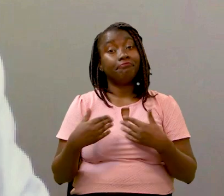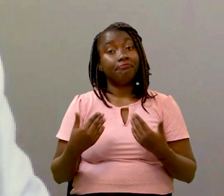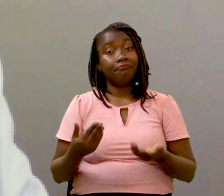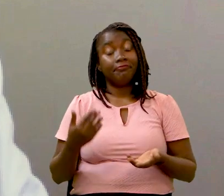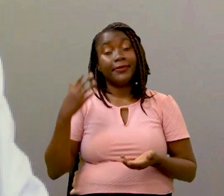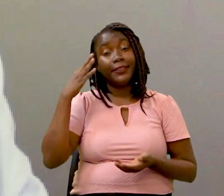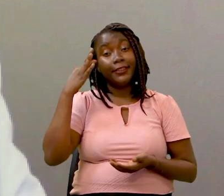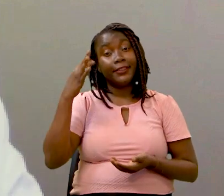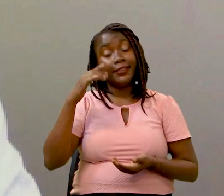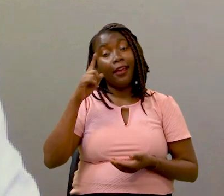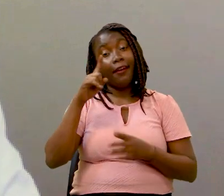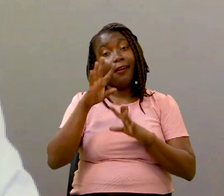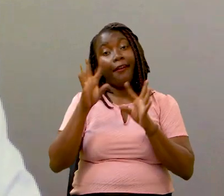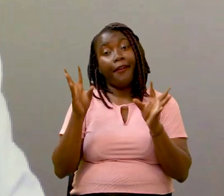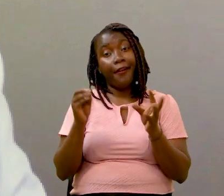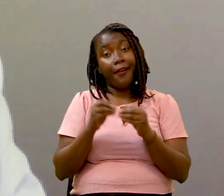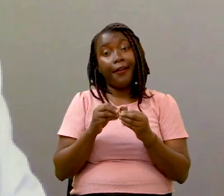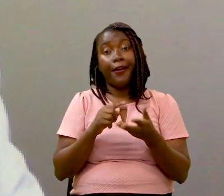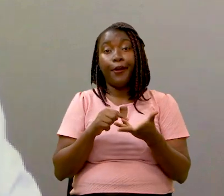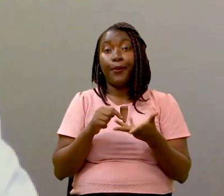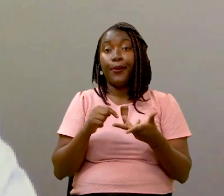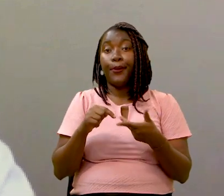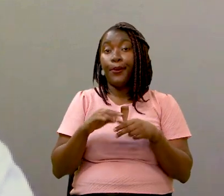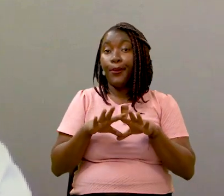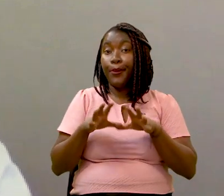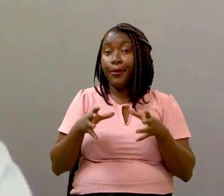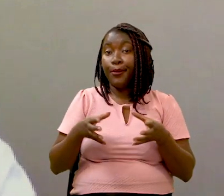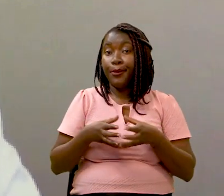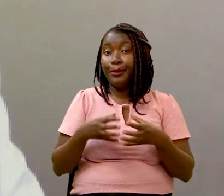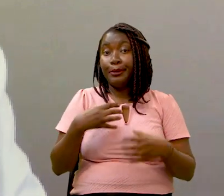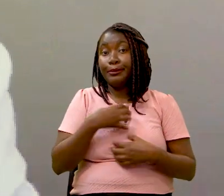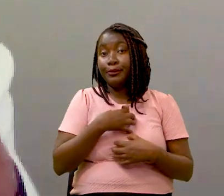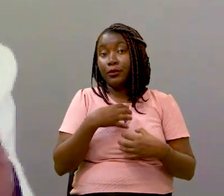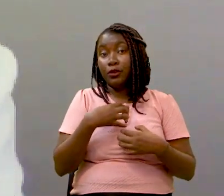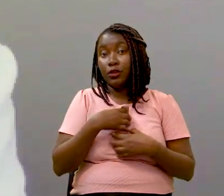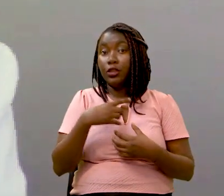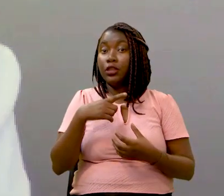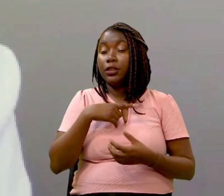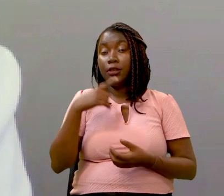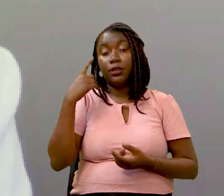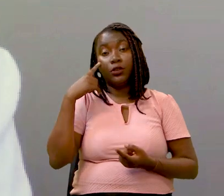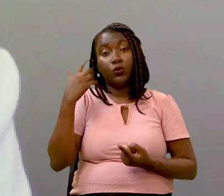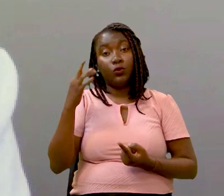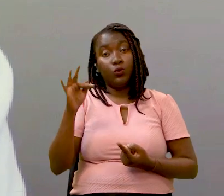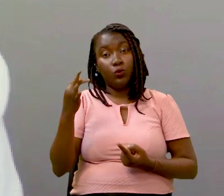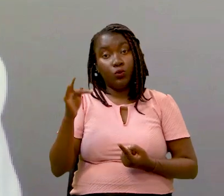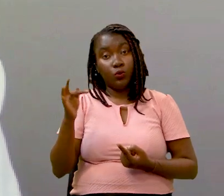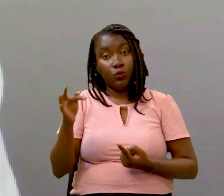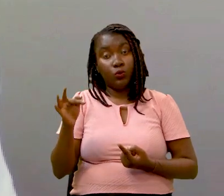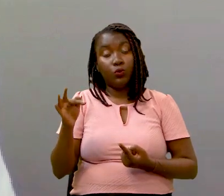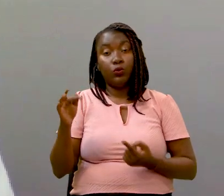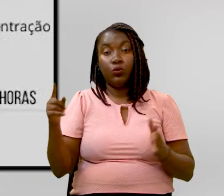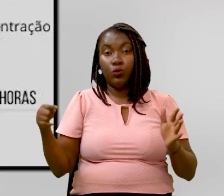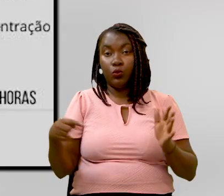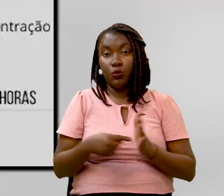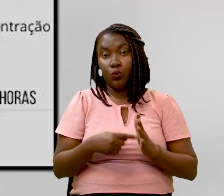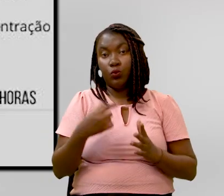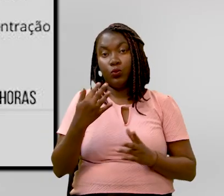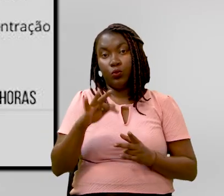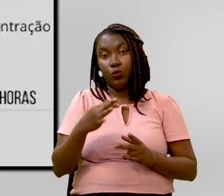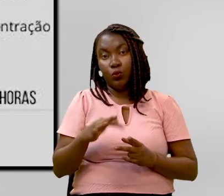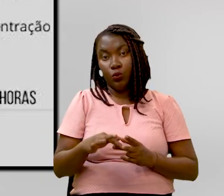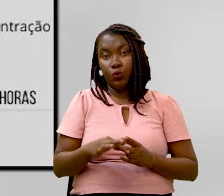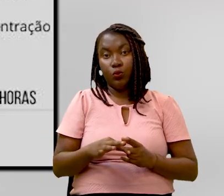Olha, a enxaqueca é isso, né? A enxaqueca é um conjunto de sintomas onde nós temos a dor de cabeça como alvo,